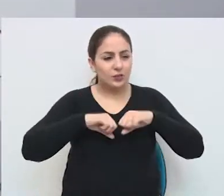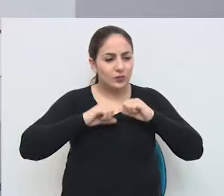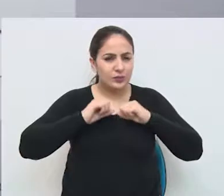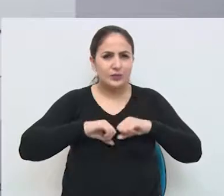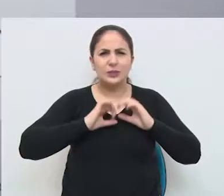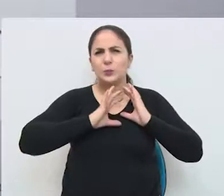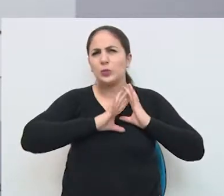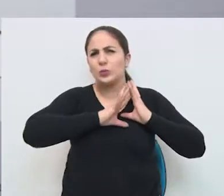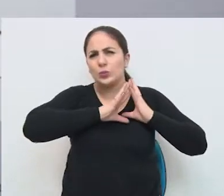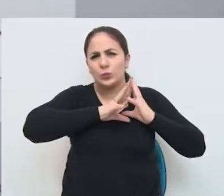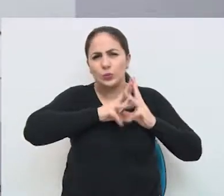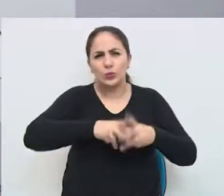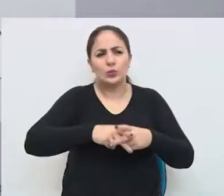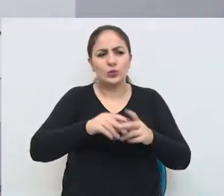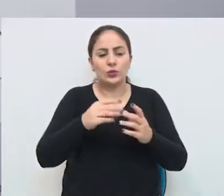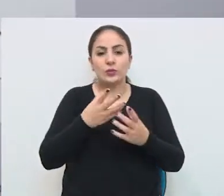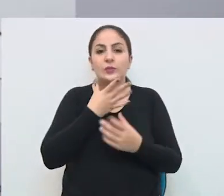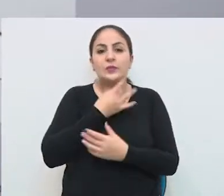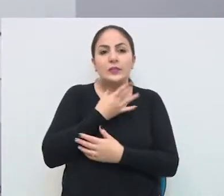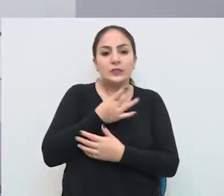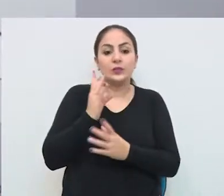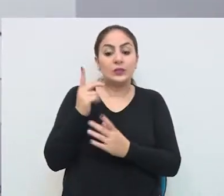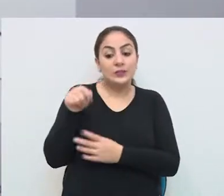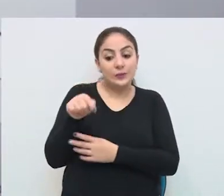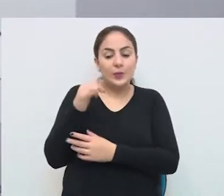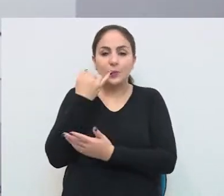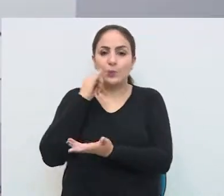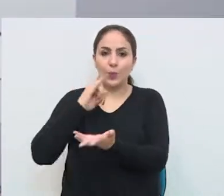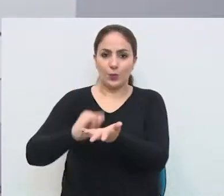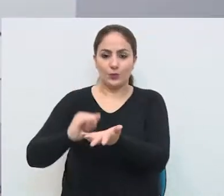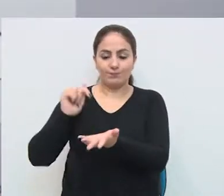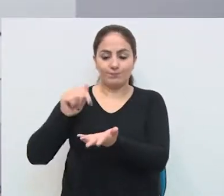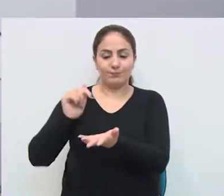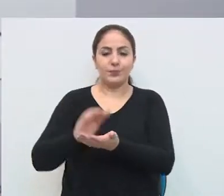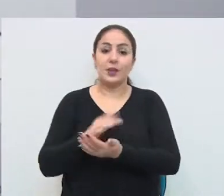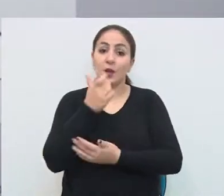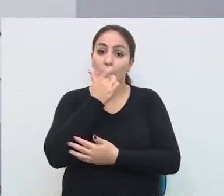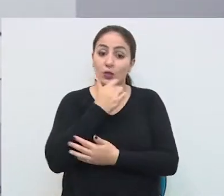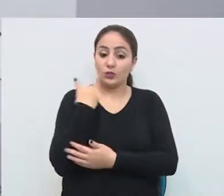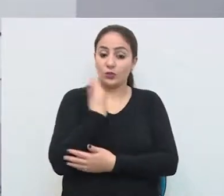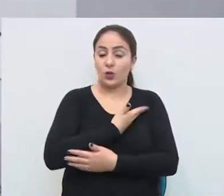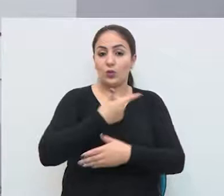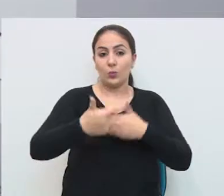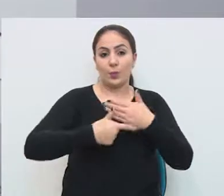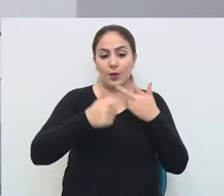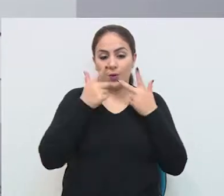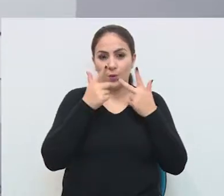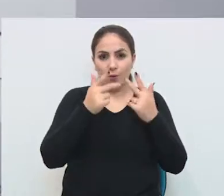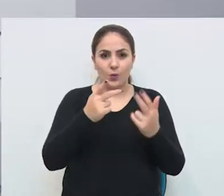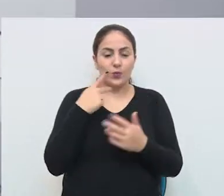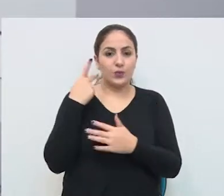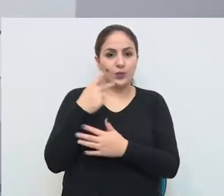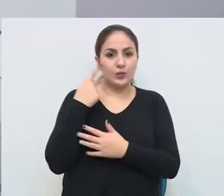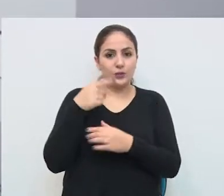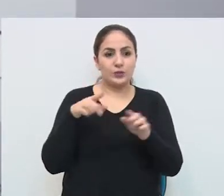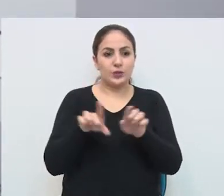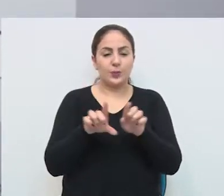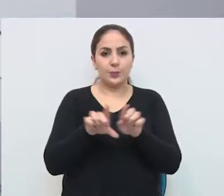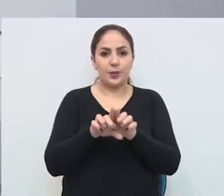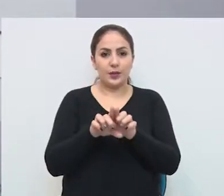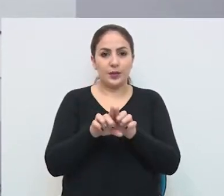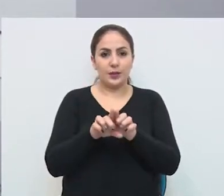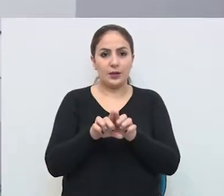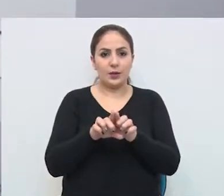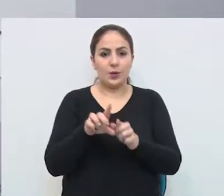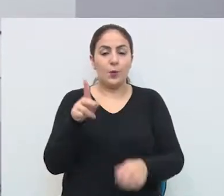sistema inchado, inflado, né, cheio de vícios em cima disso. E acho que nosso papel aqui como parlamentar e como